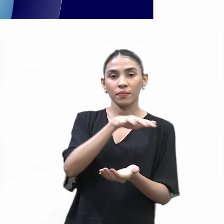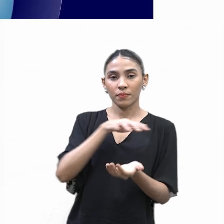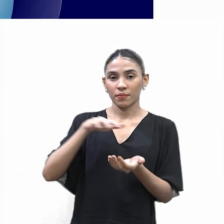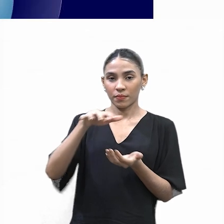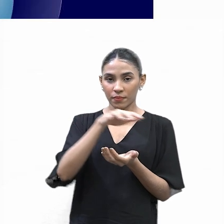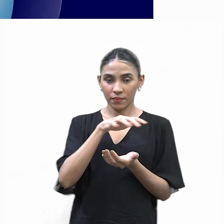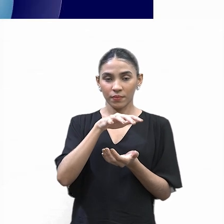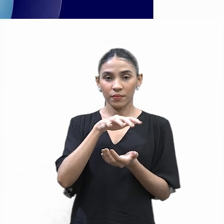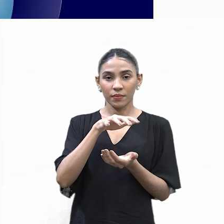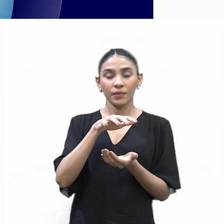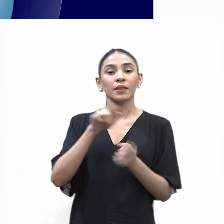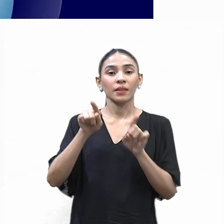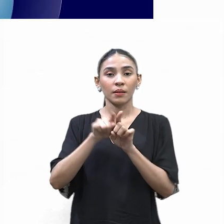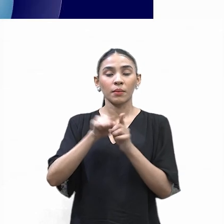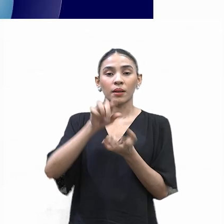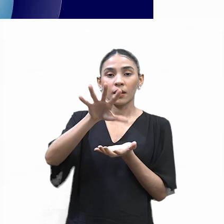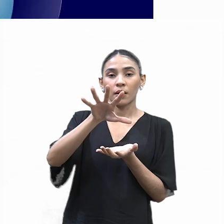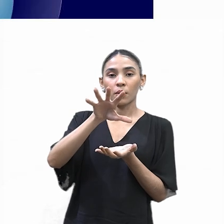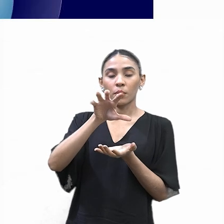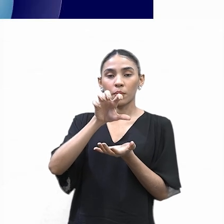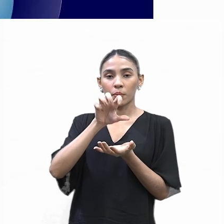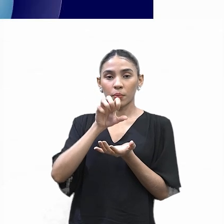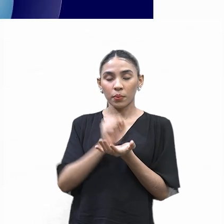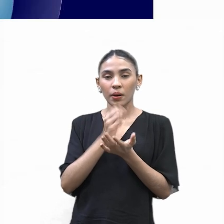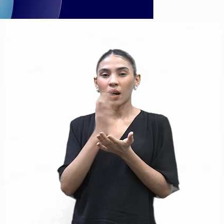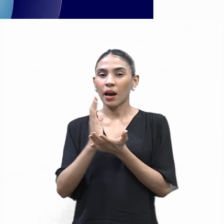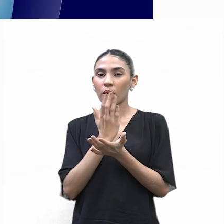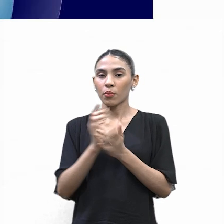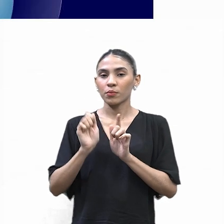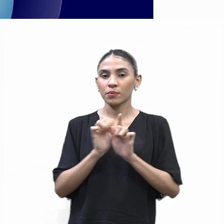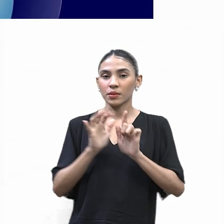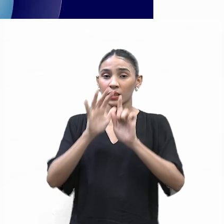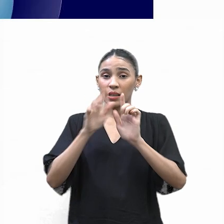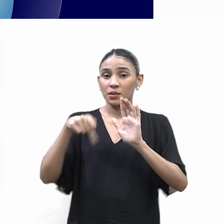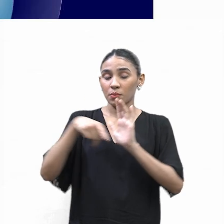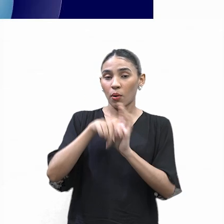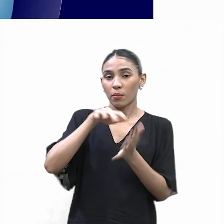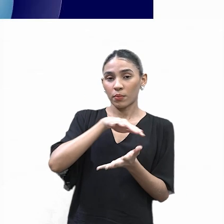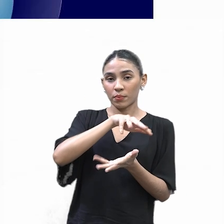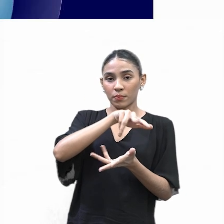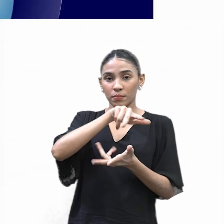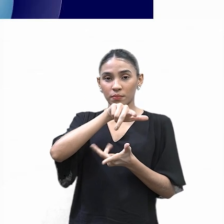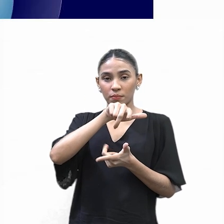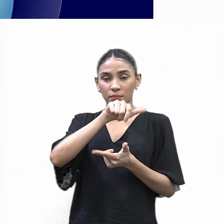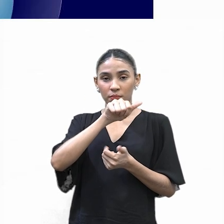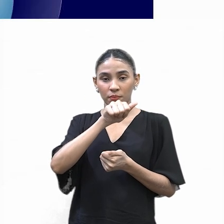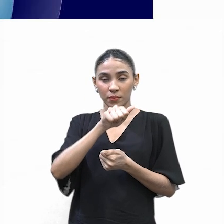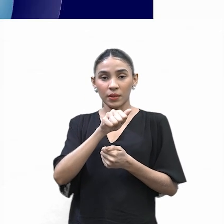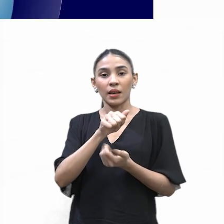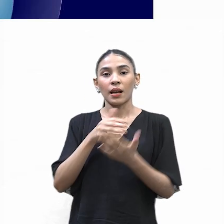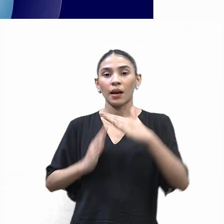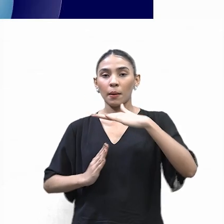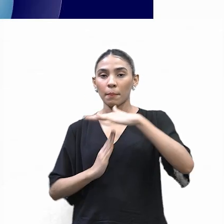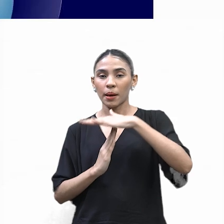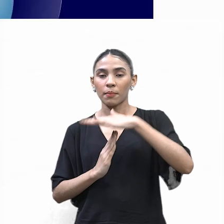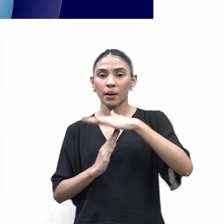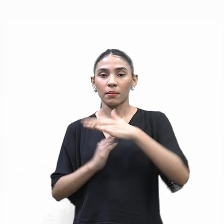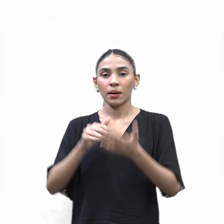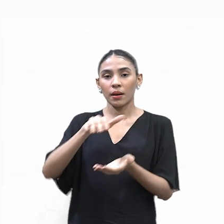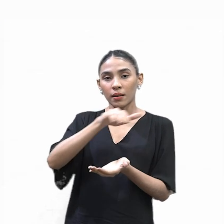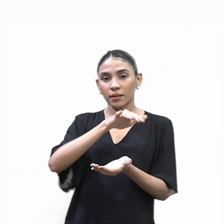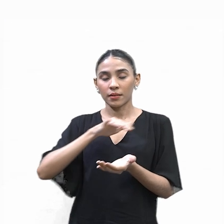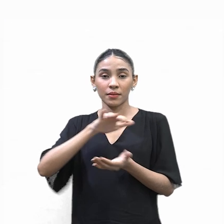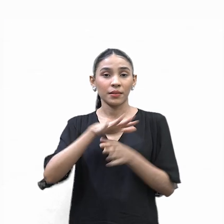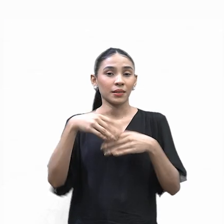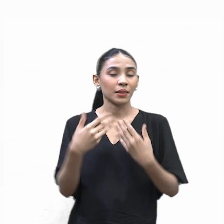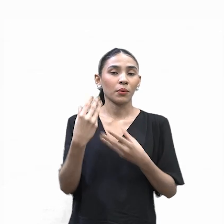e parte é absorvida por alguns gases que compõem a atmosfera, ficando retido no planeta. E aí a gente vai